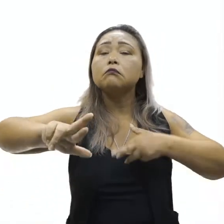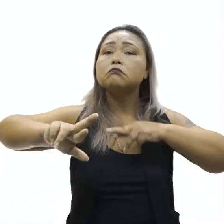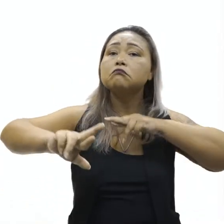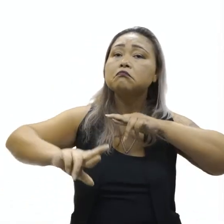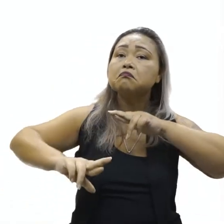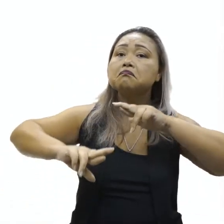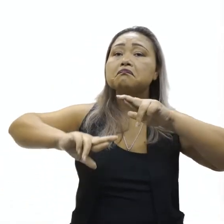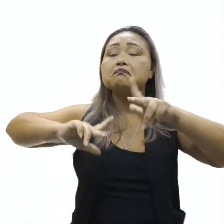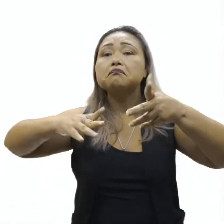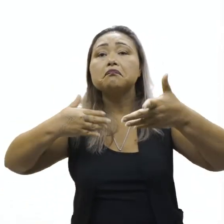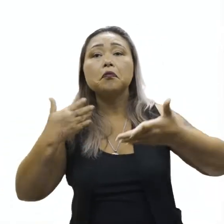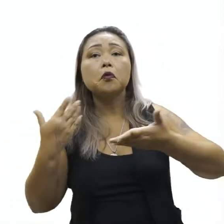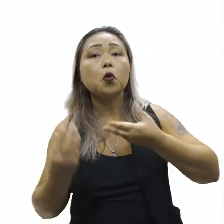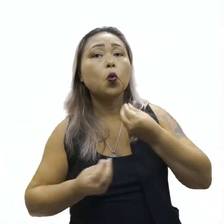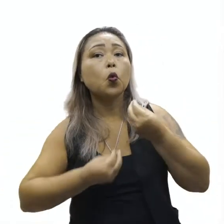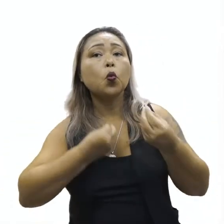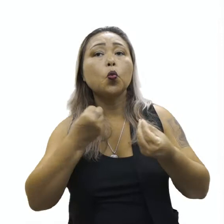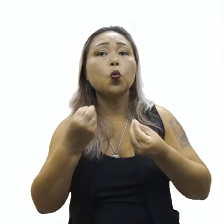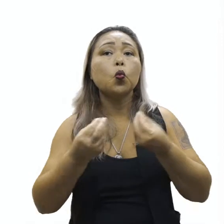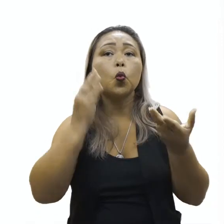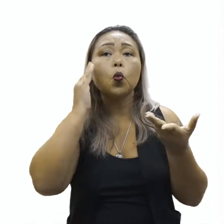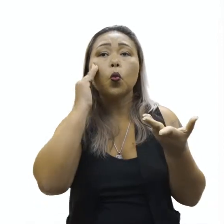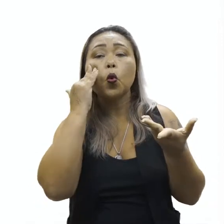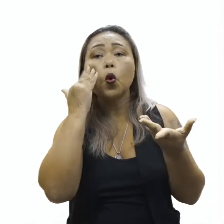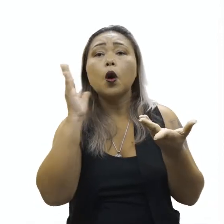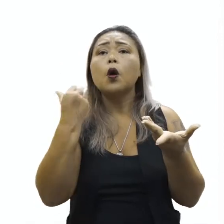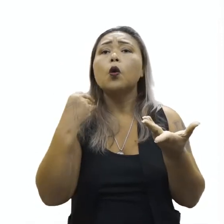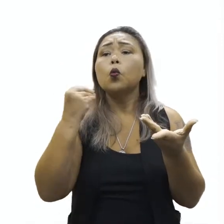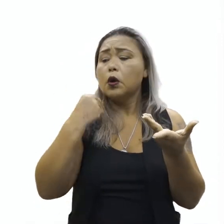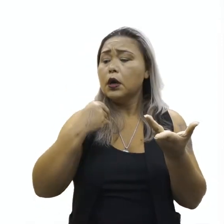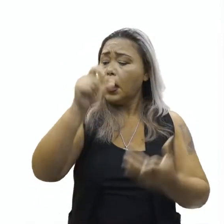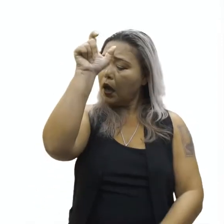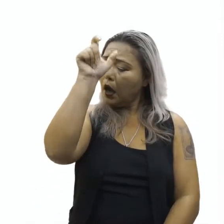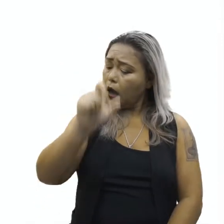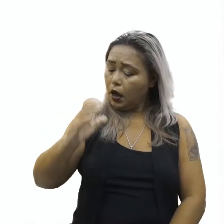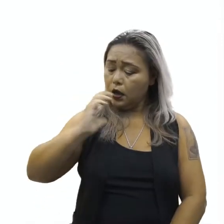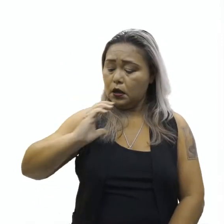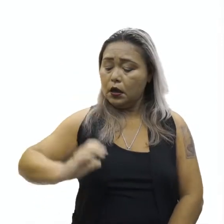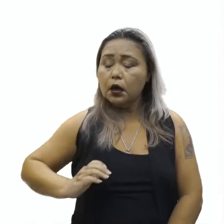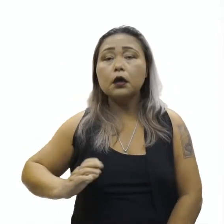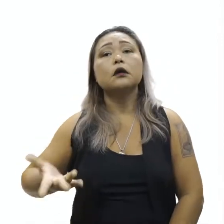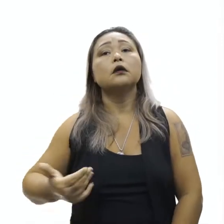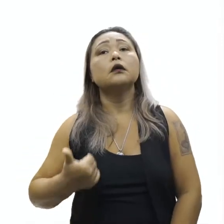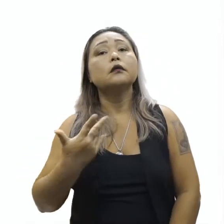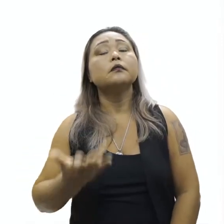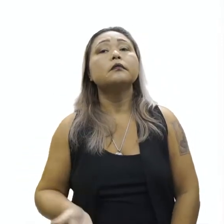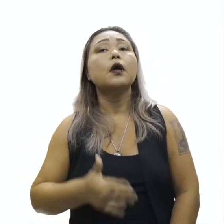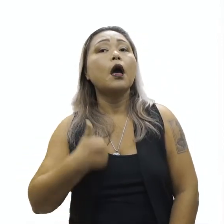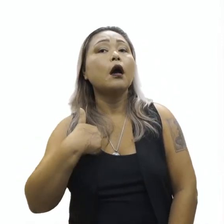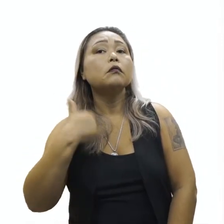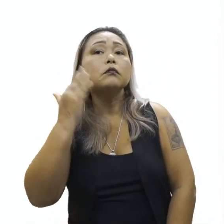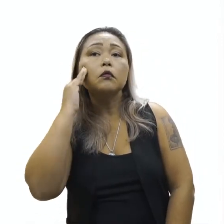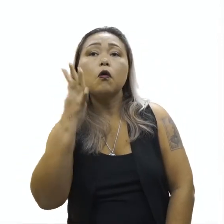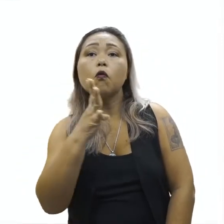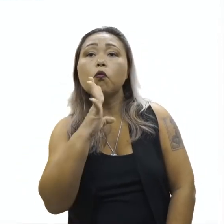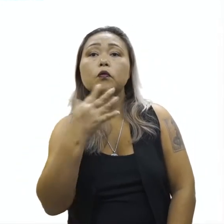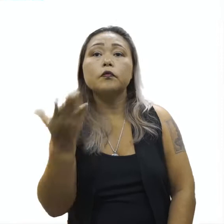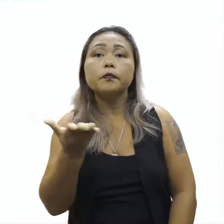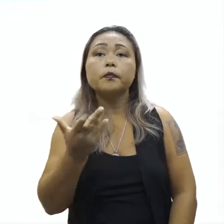diferentes maneiras de compreender o que é ser cidadão e o que é ser cidadã. Então, a gente vai conhecer isso